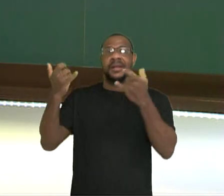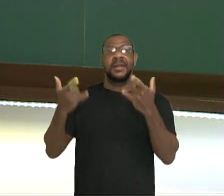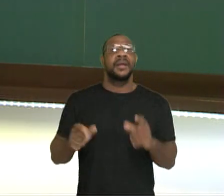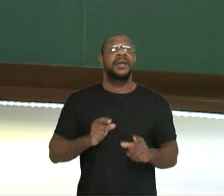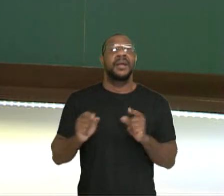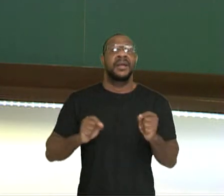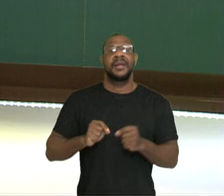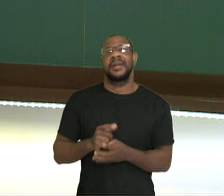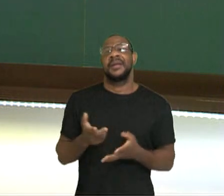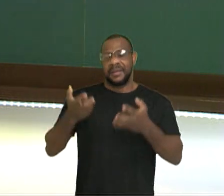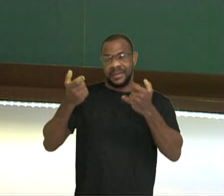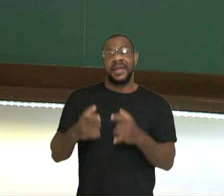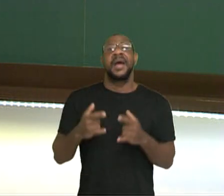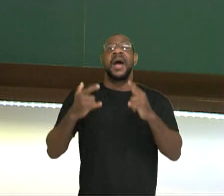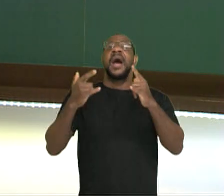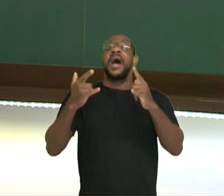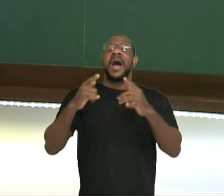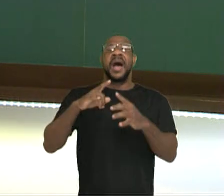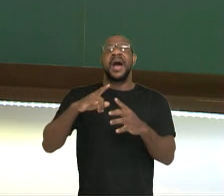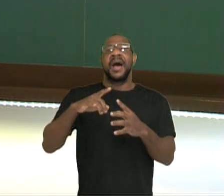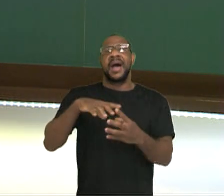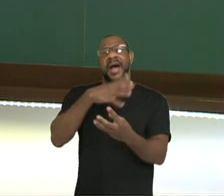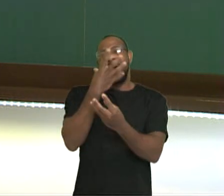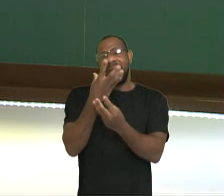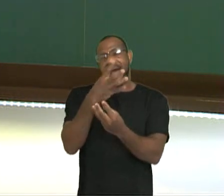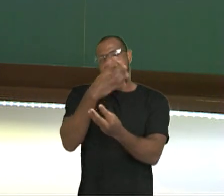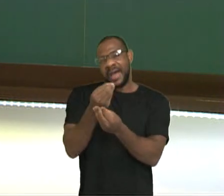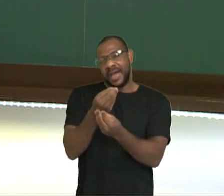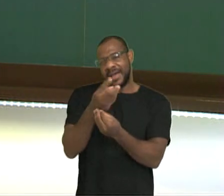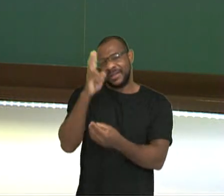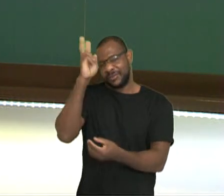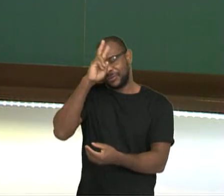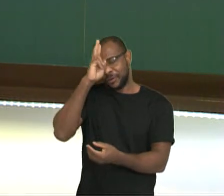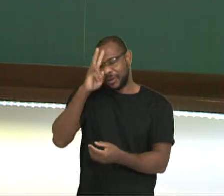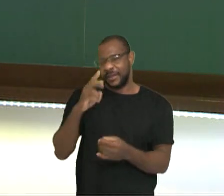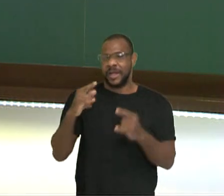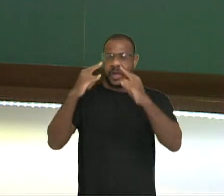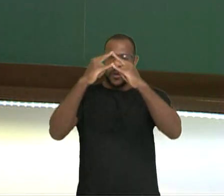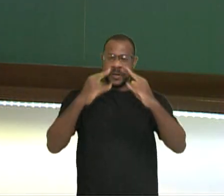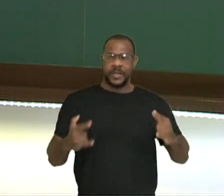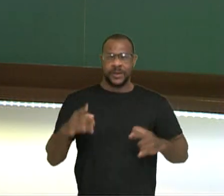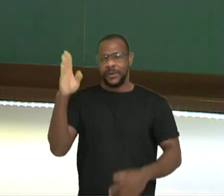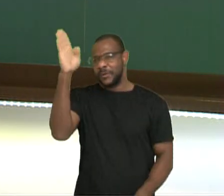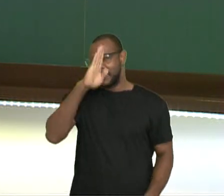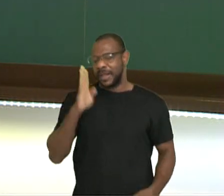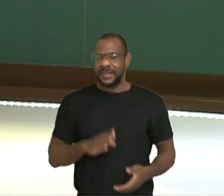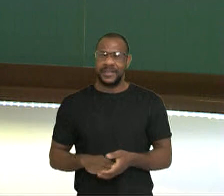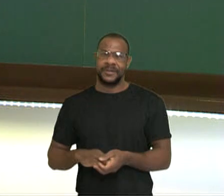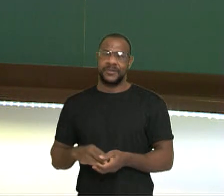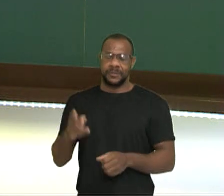sobre arte e história, né, do circo no Brasil, no nosso país, que tem essa diversidade